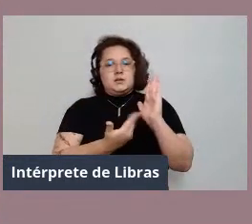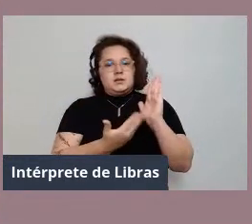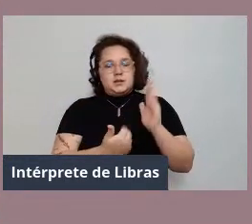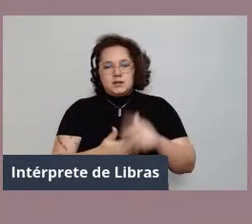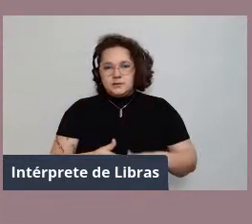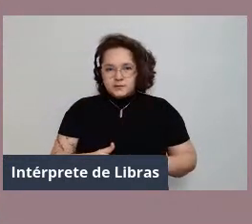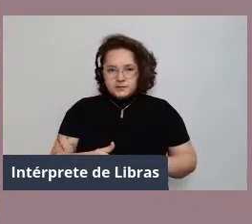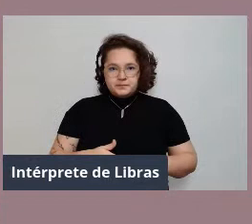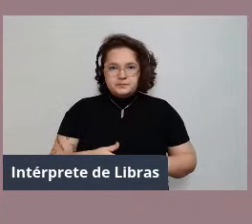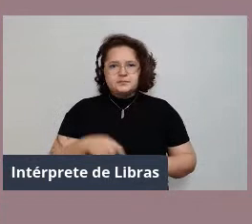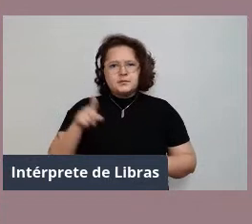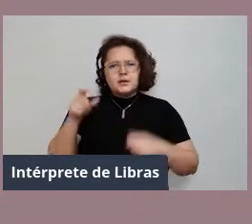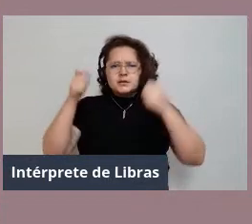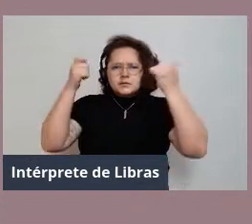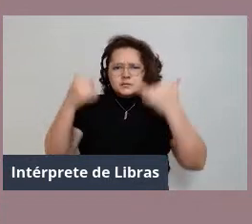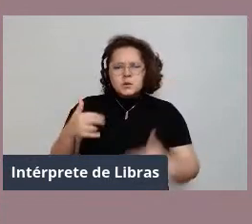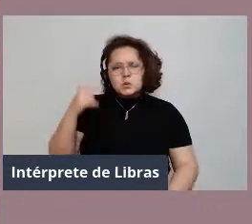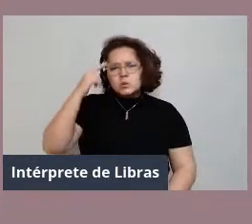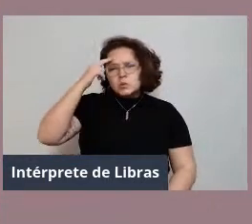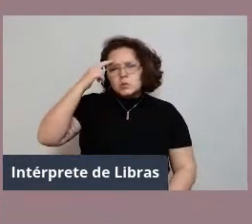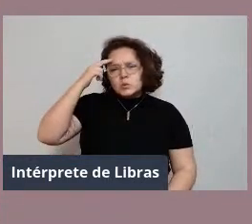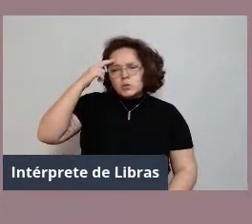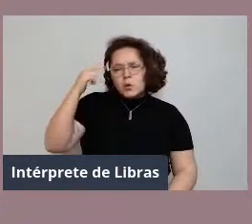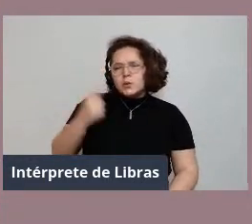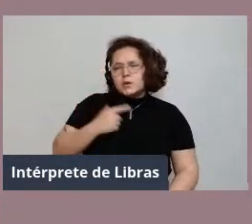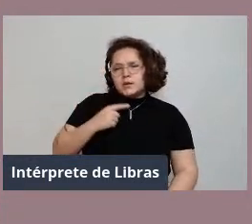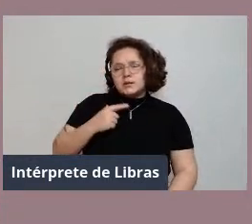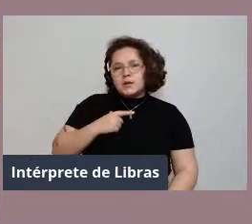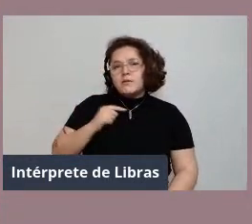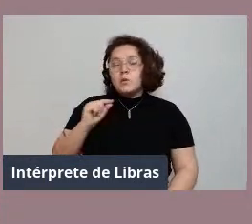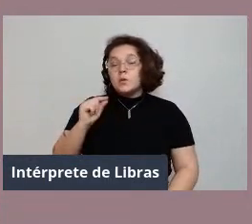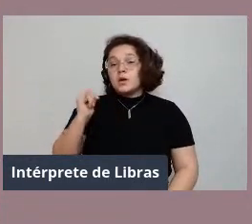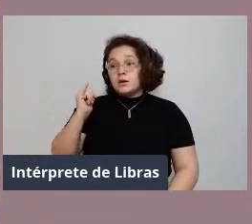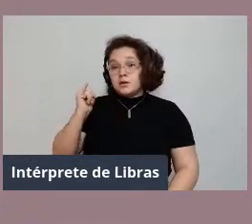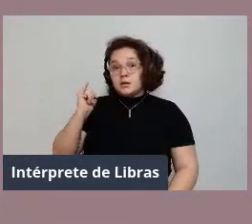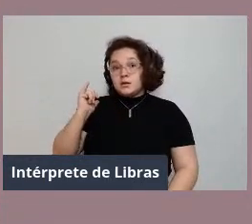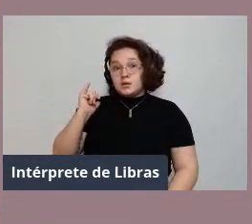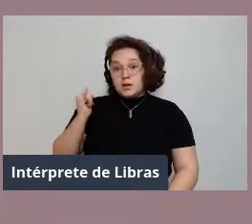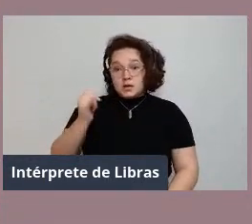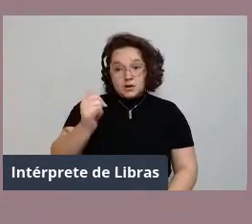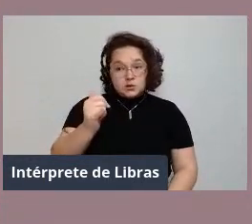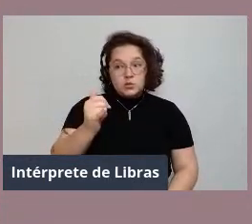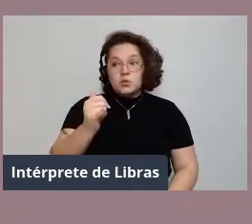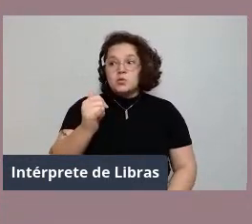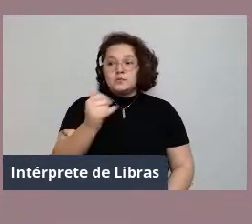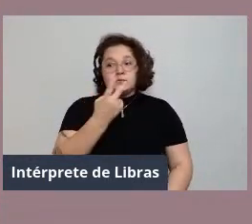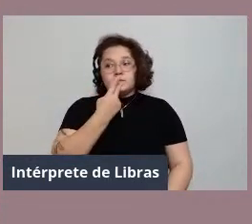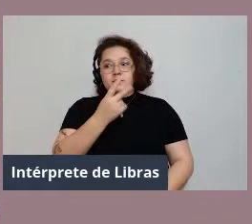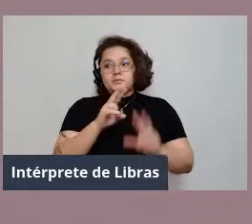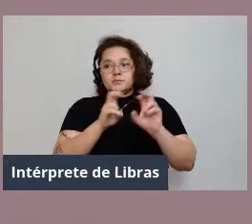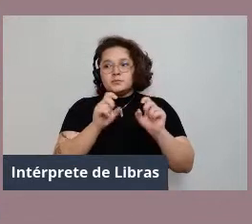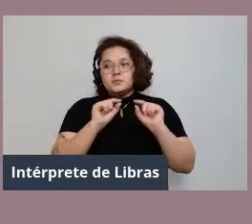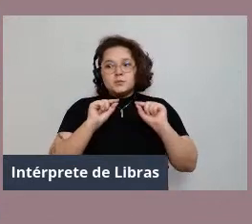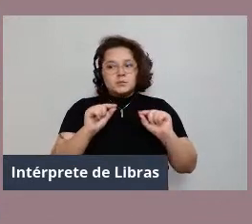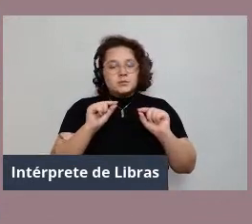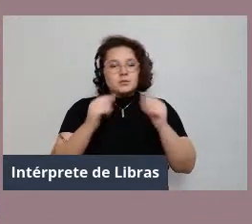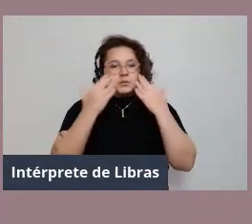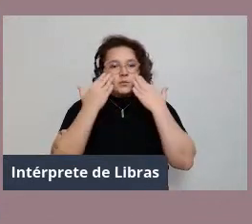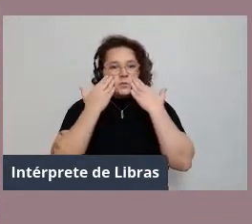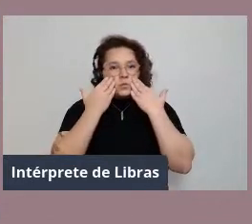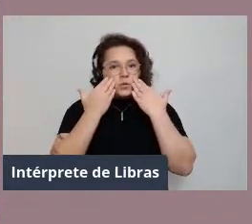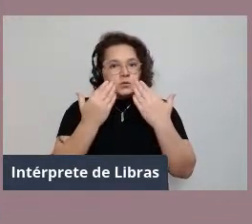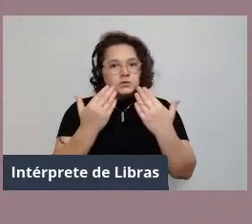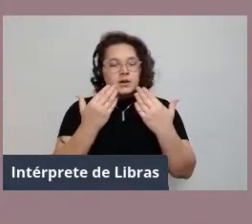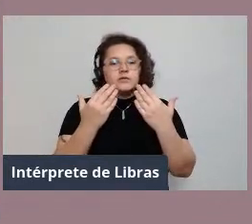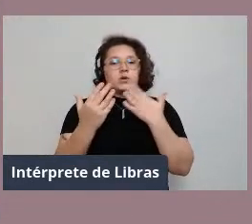Narrou um sonho comprido que tivera, em que o narrador de um dos fragmentos mais longos lhe aparecia e